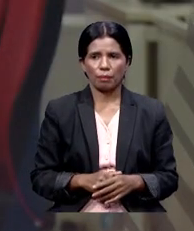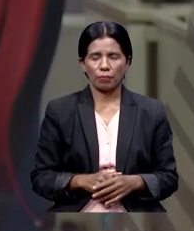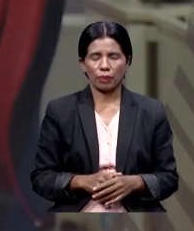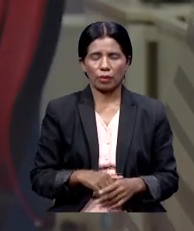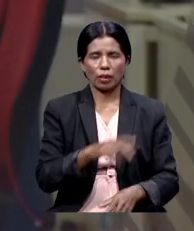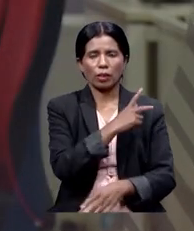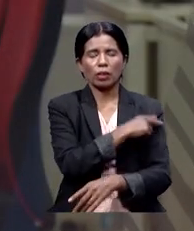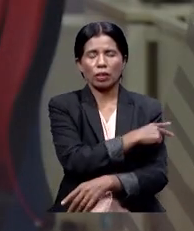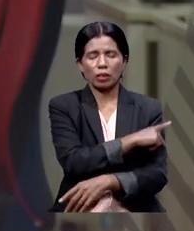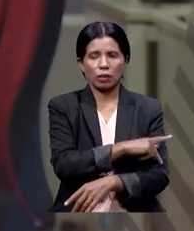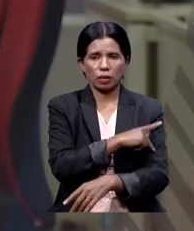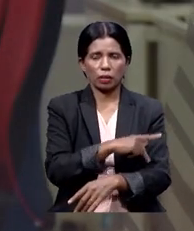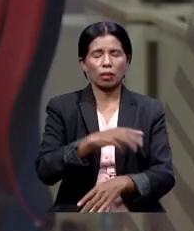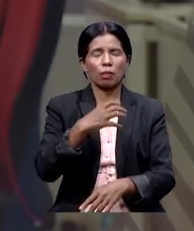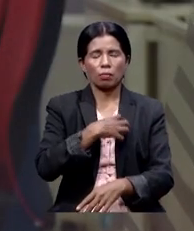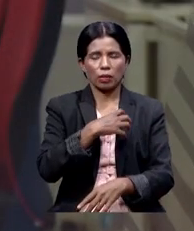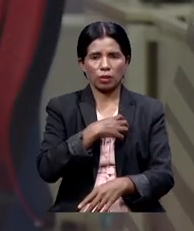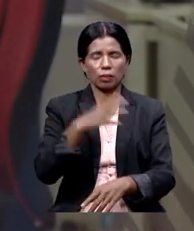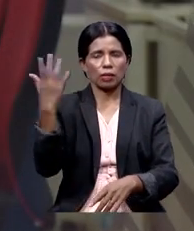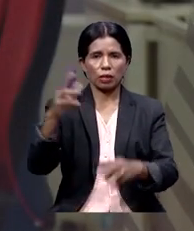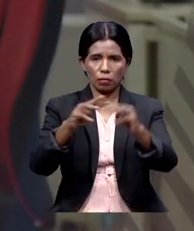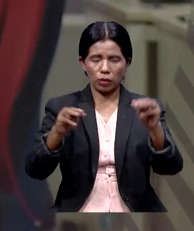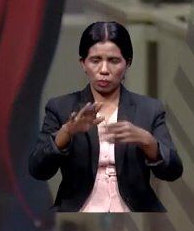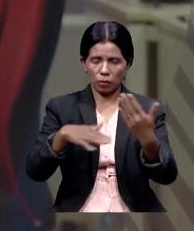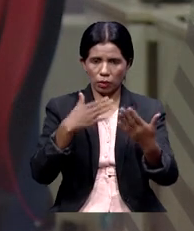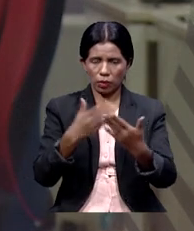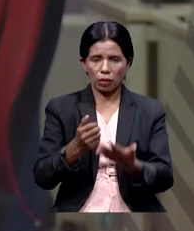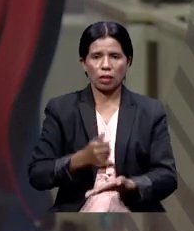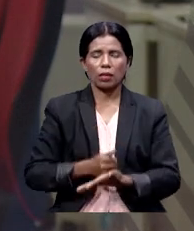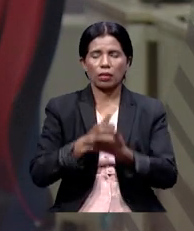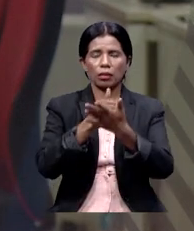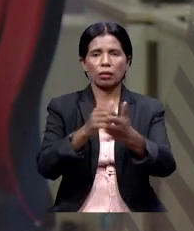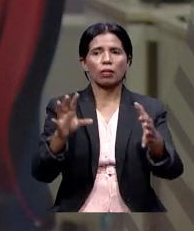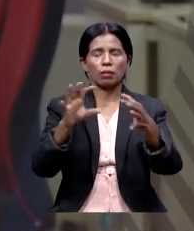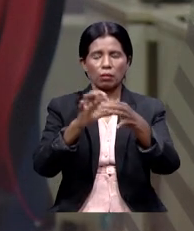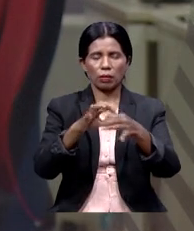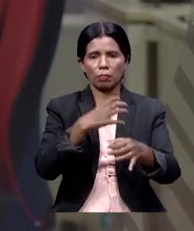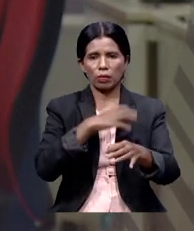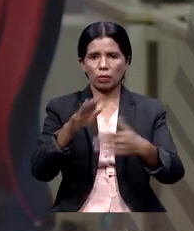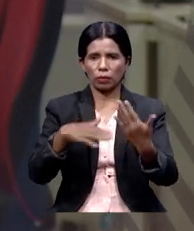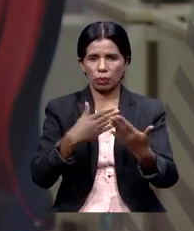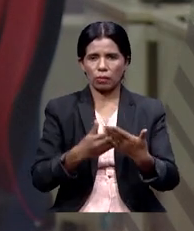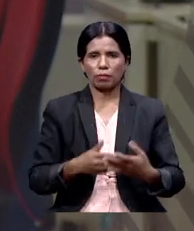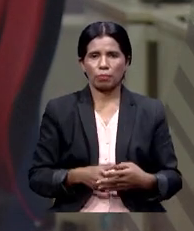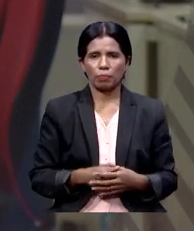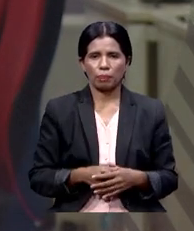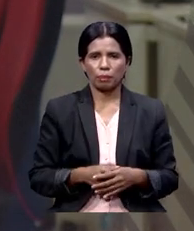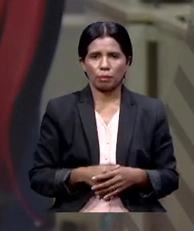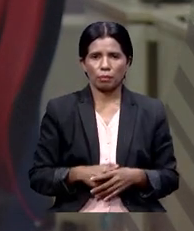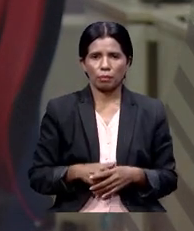Klinika Peniteli funciona ia cada município, hodi hal atendimento ba membro polícia sira.